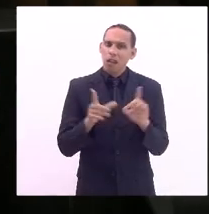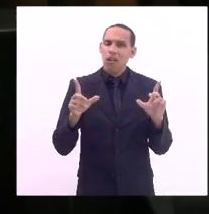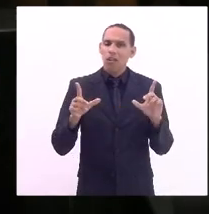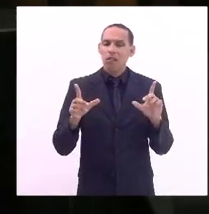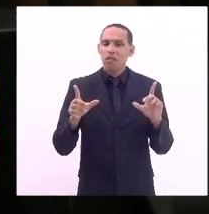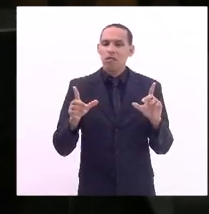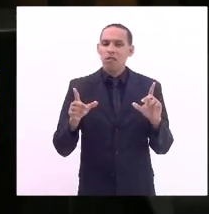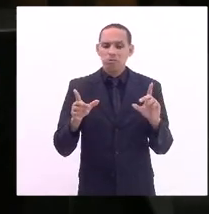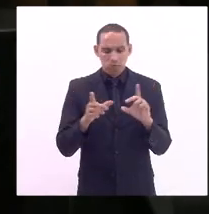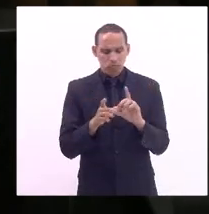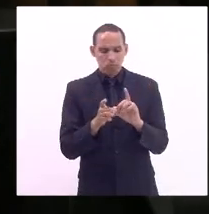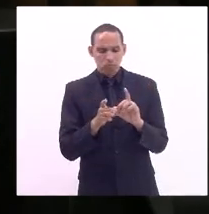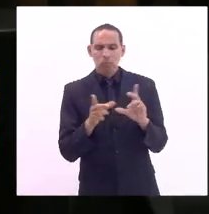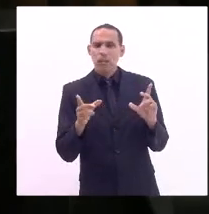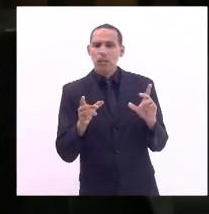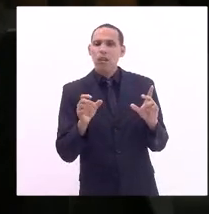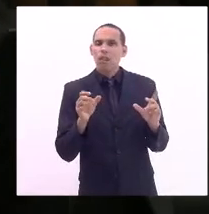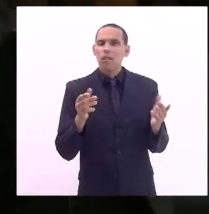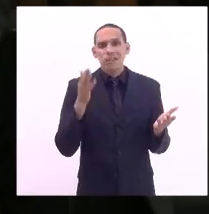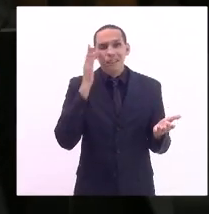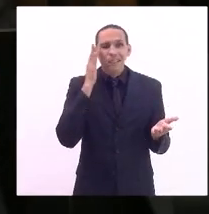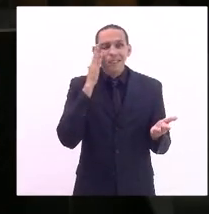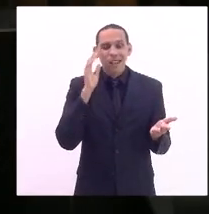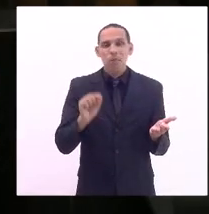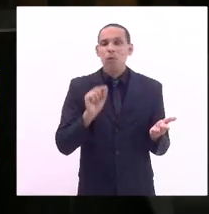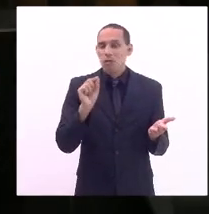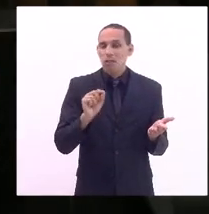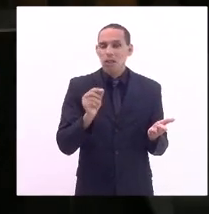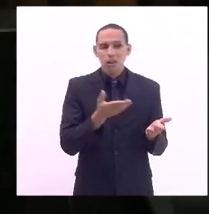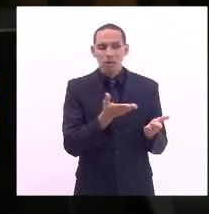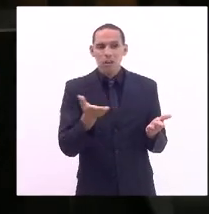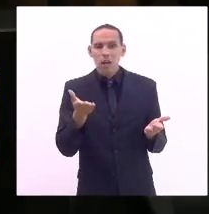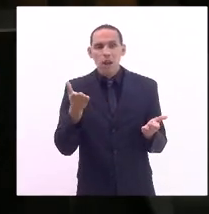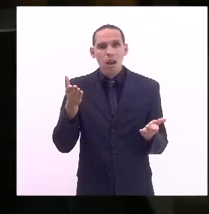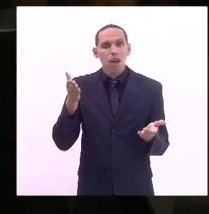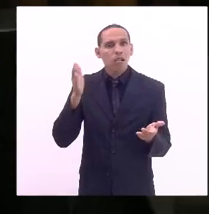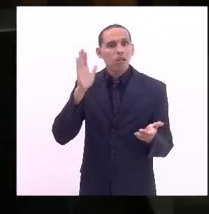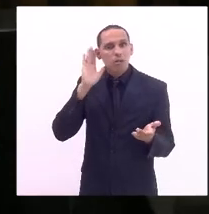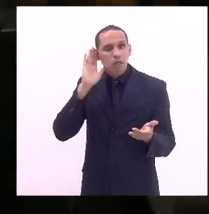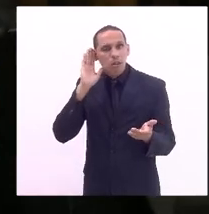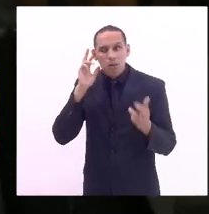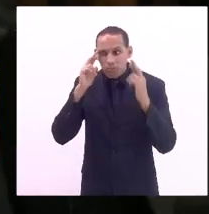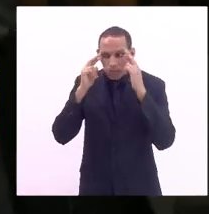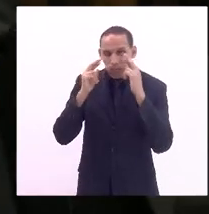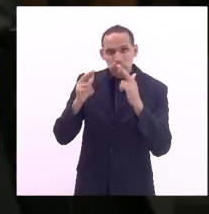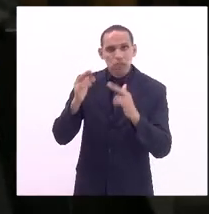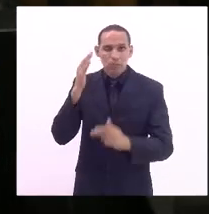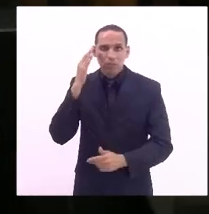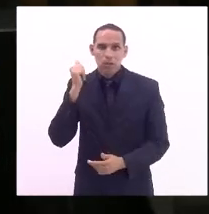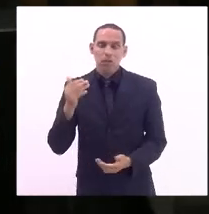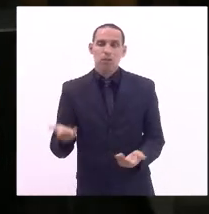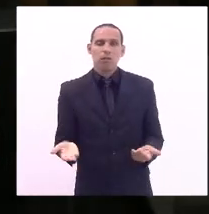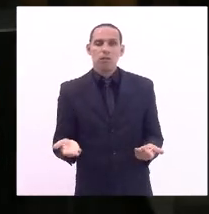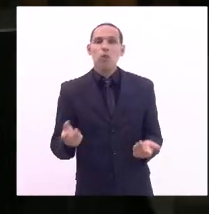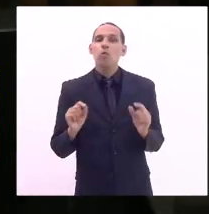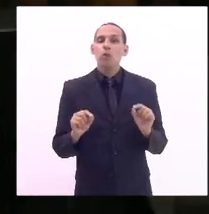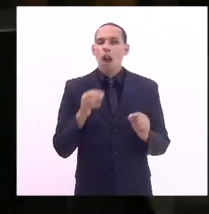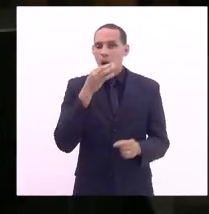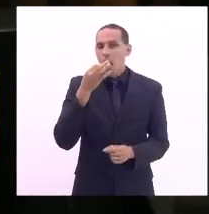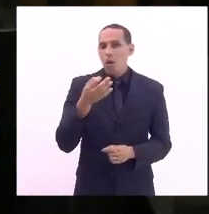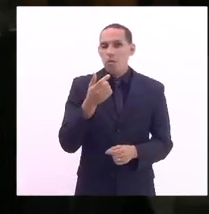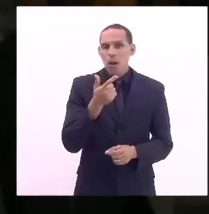os democratas sabem ouvir e respeitar a